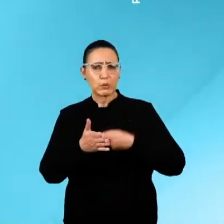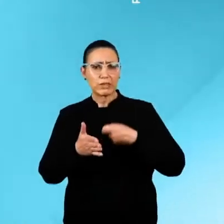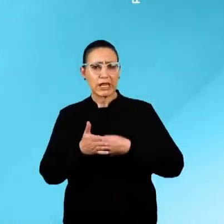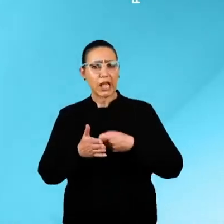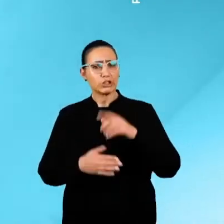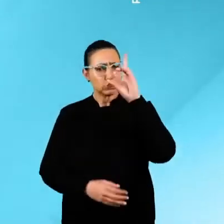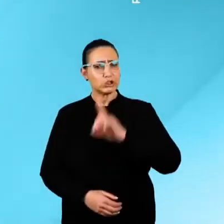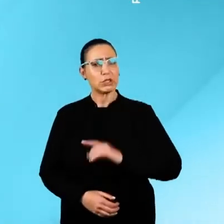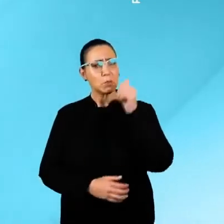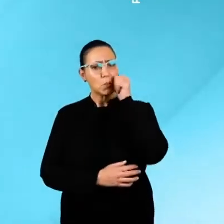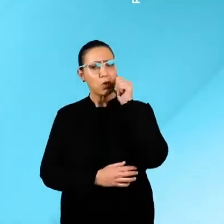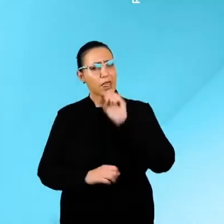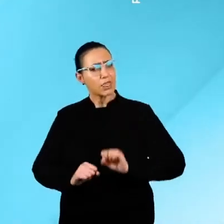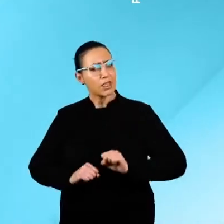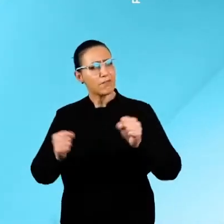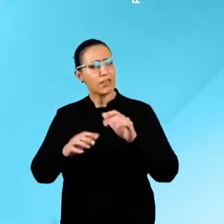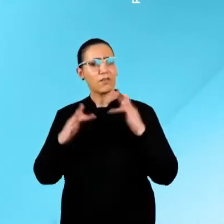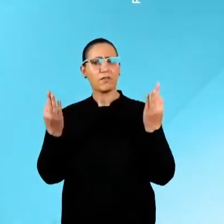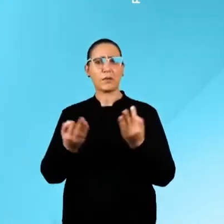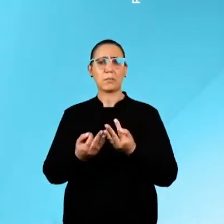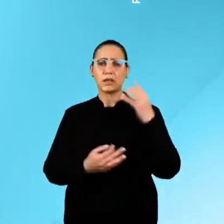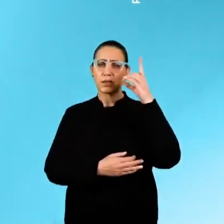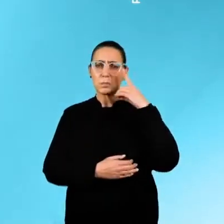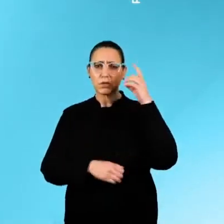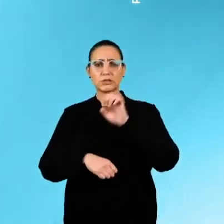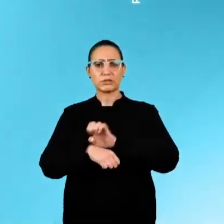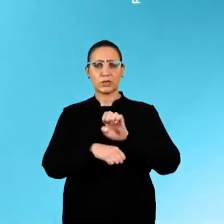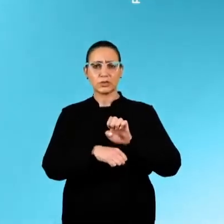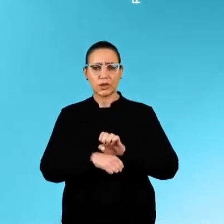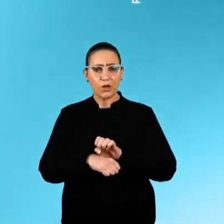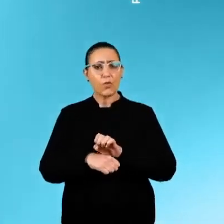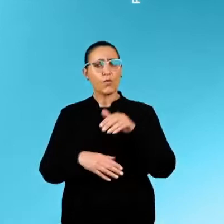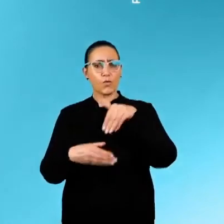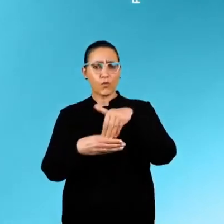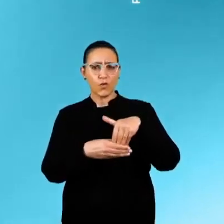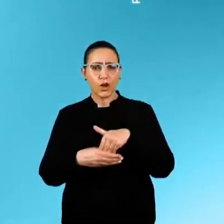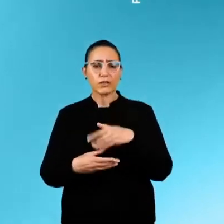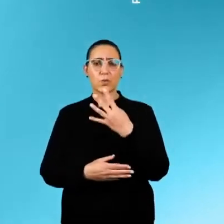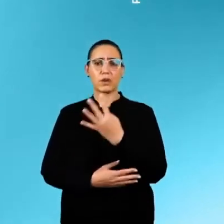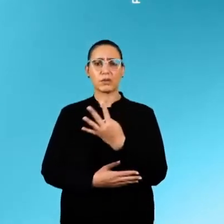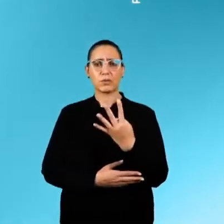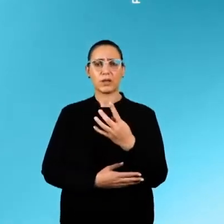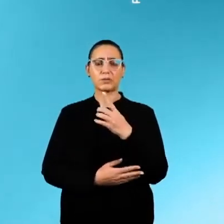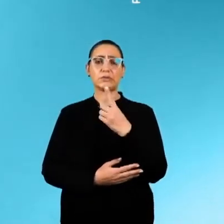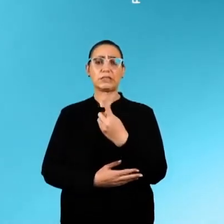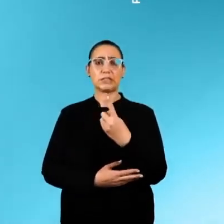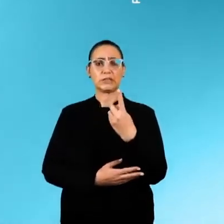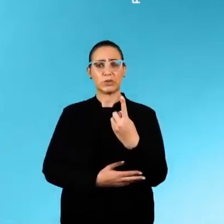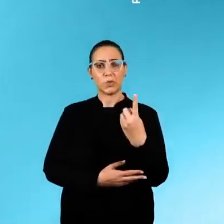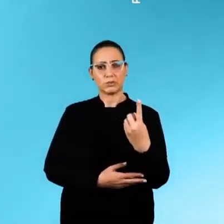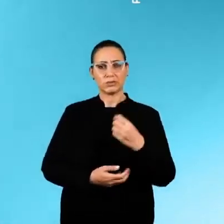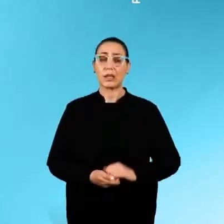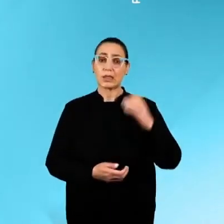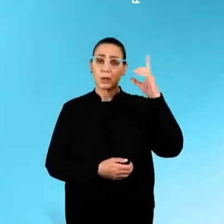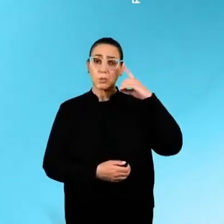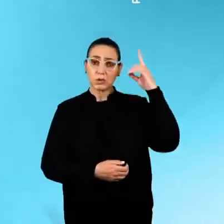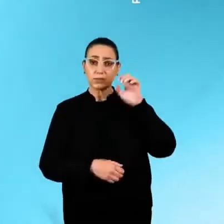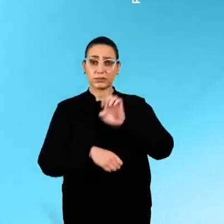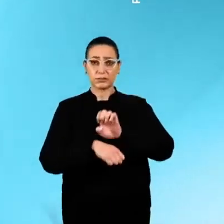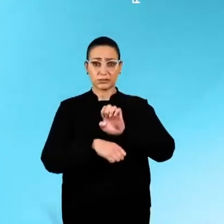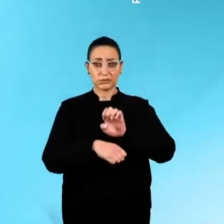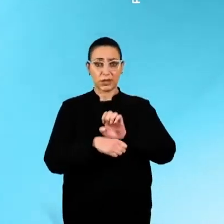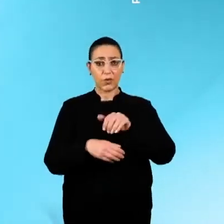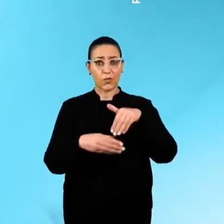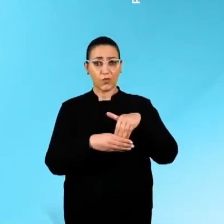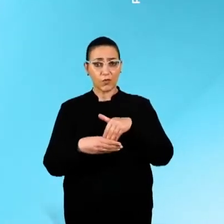pelo direito da mulher e em defesa da família. Para deputada estadual, vote doutora Cida Brizola, 44111. Para